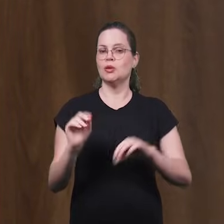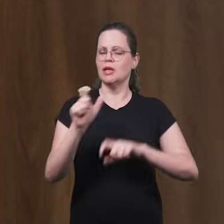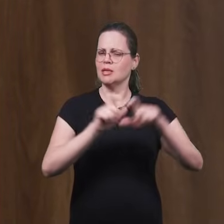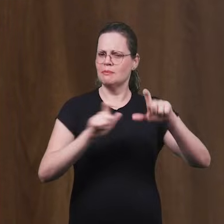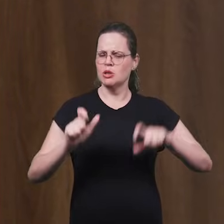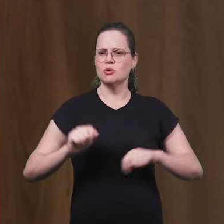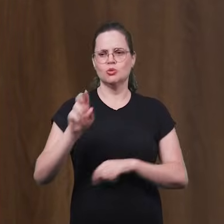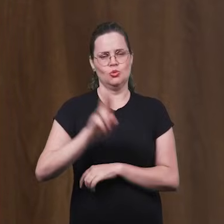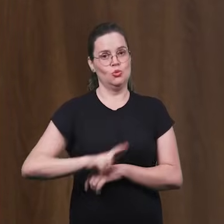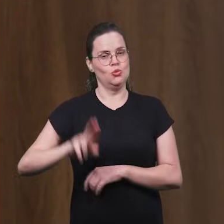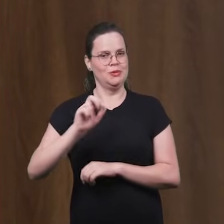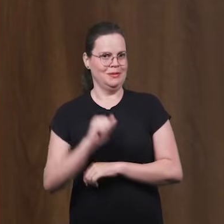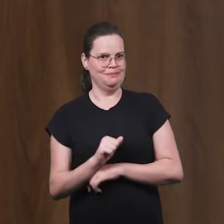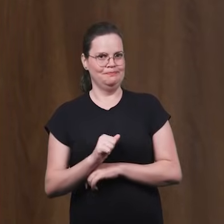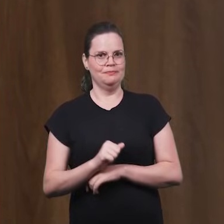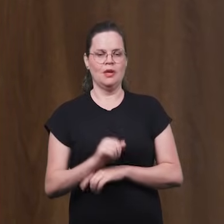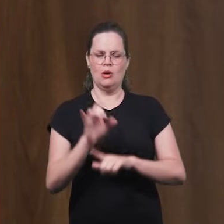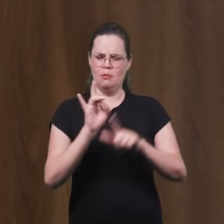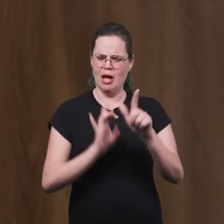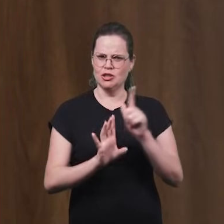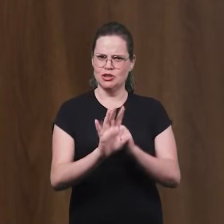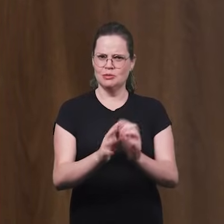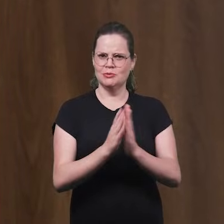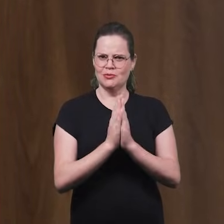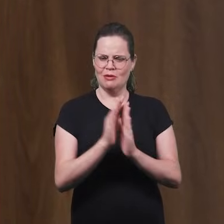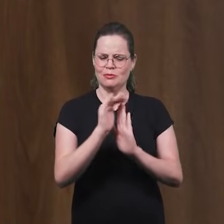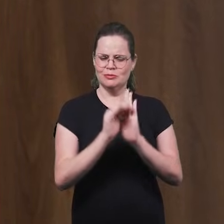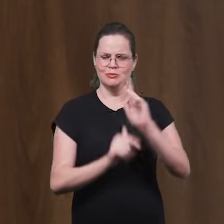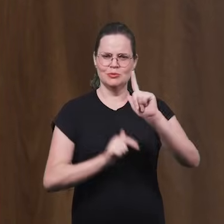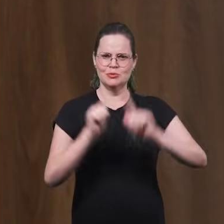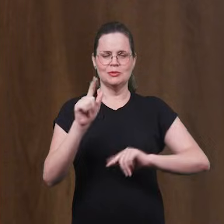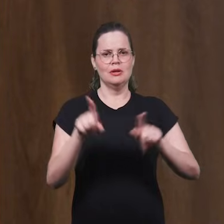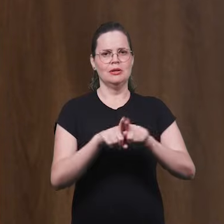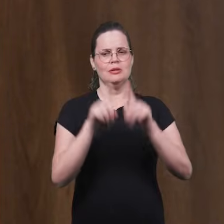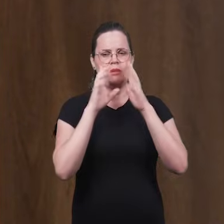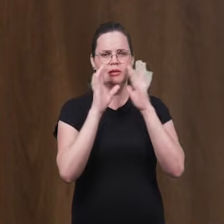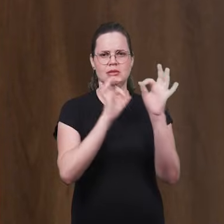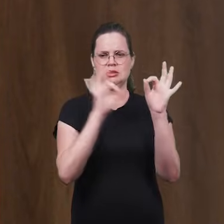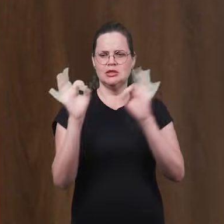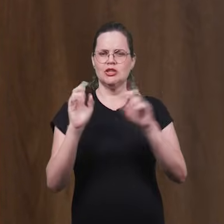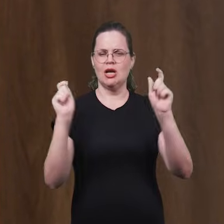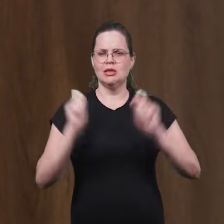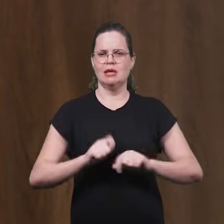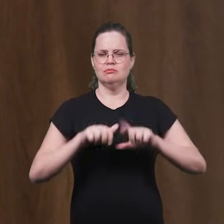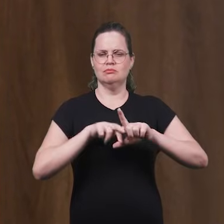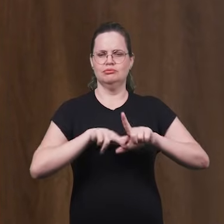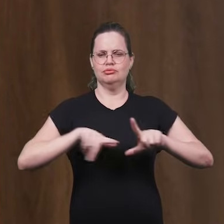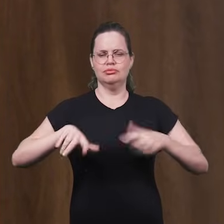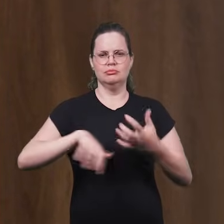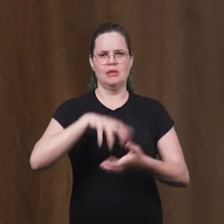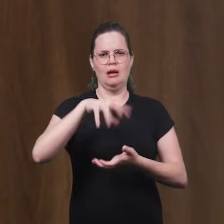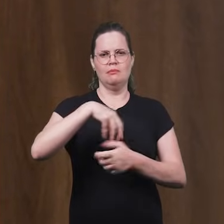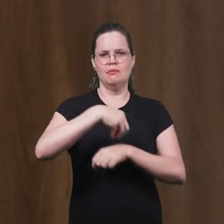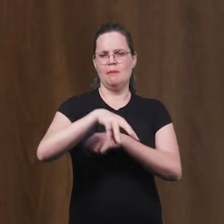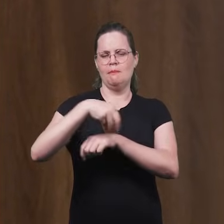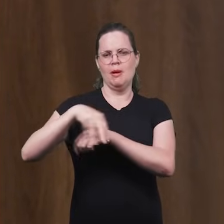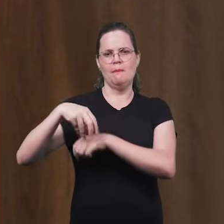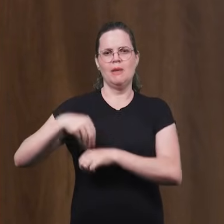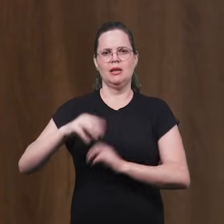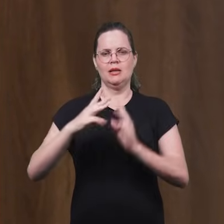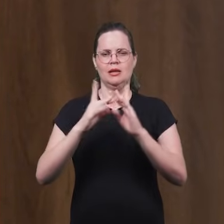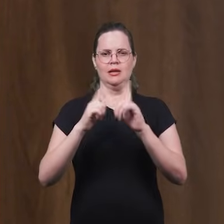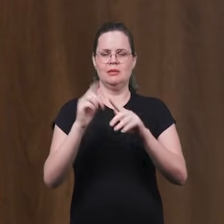este conteúdo, assista em todas as multiplataformas da Igreja Cristã Maranata, YouTube, TV